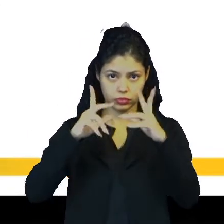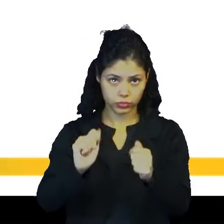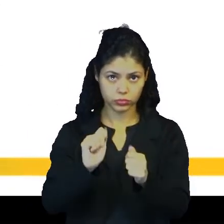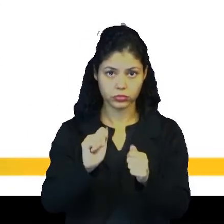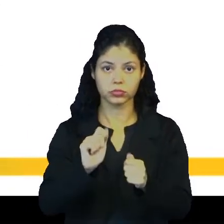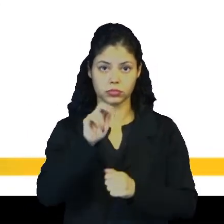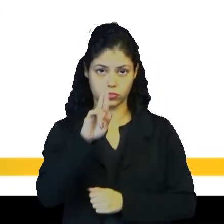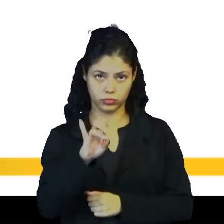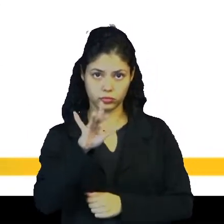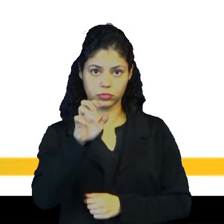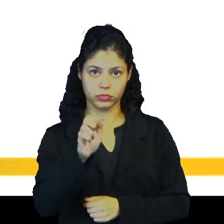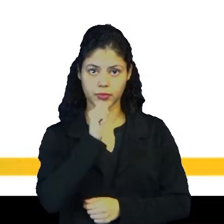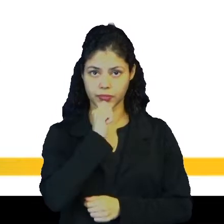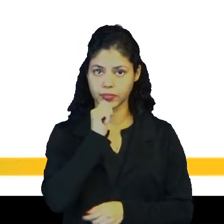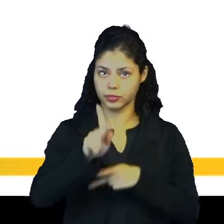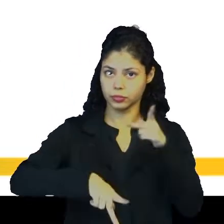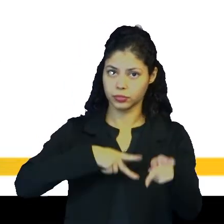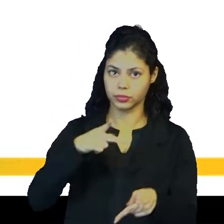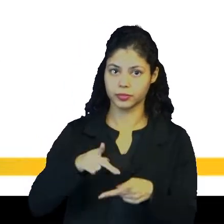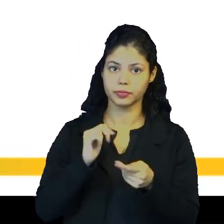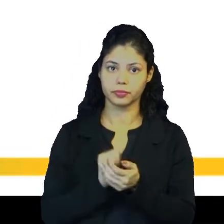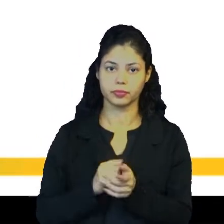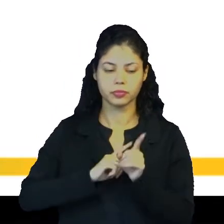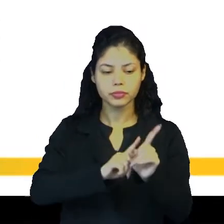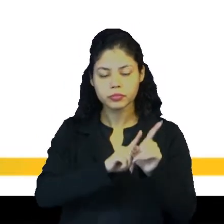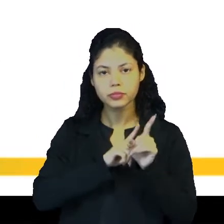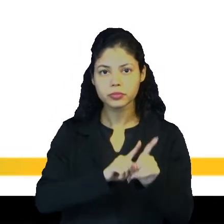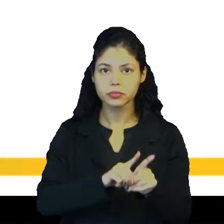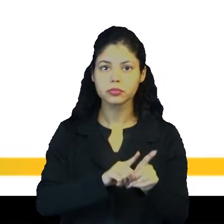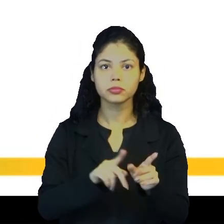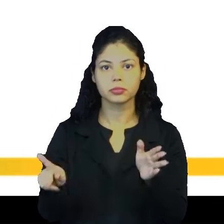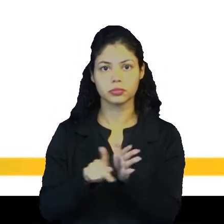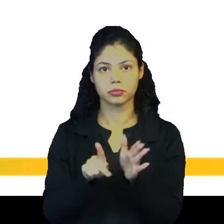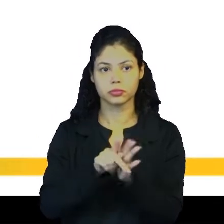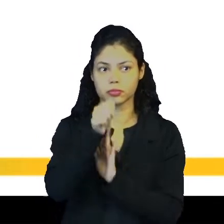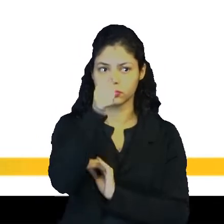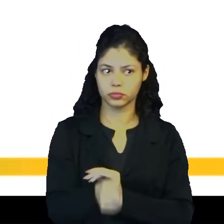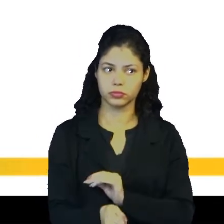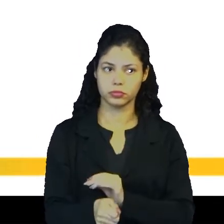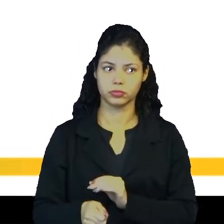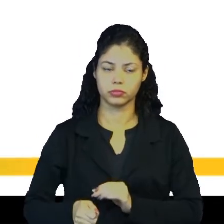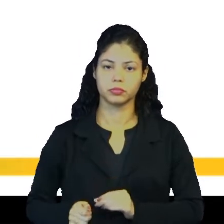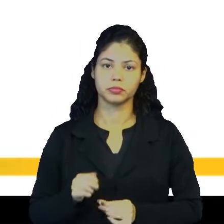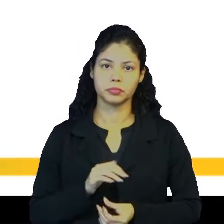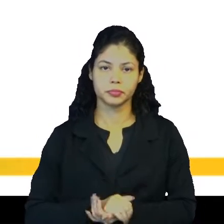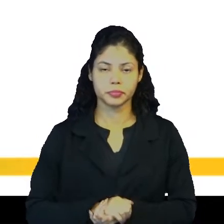esses agentes populares eram perseguidos por esses regimes.